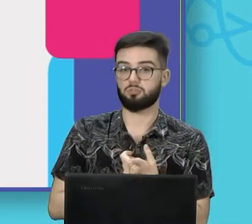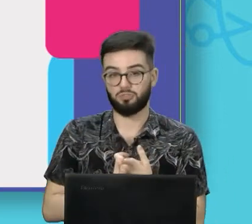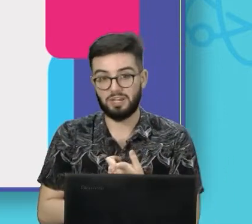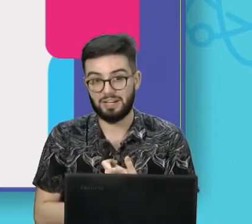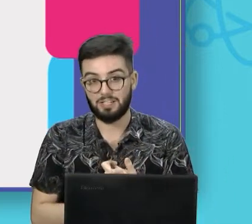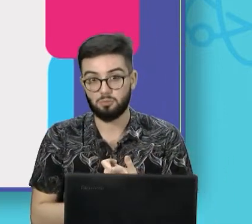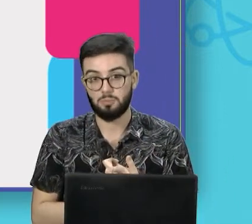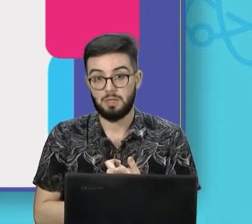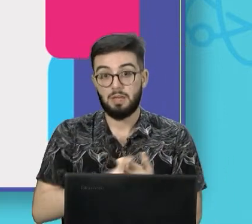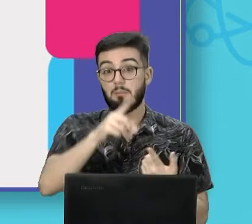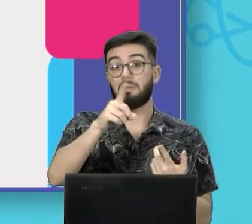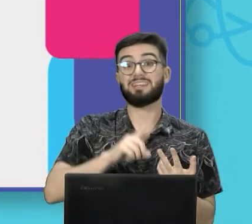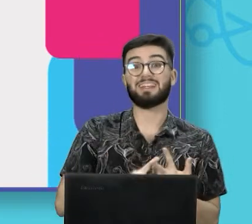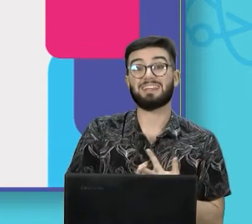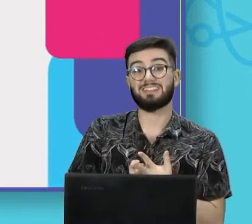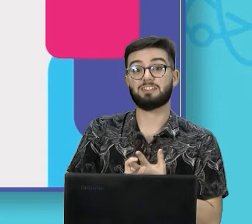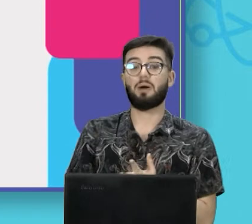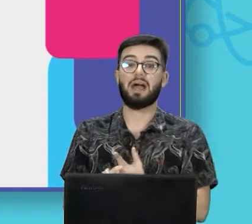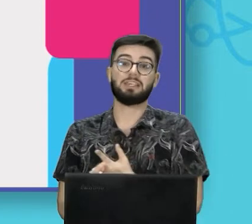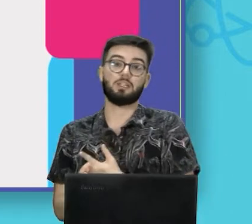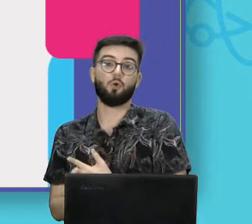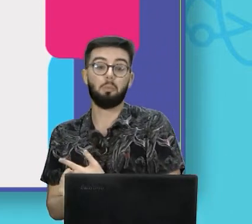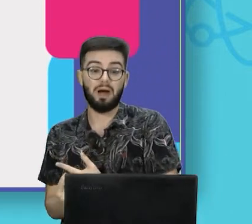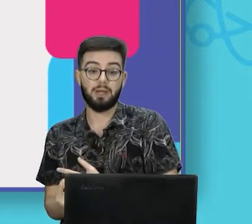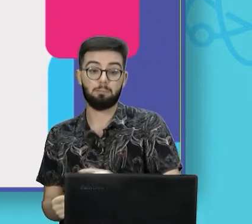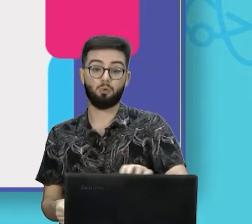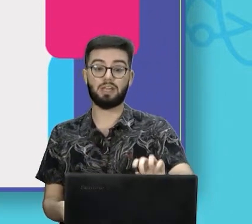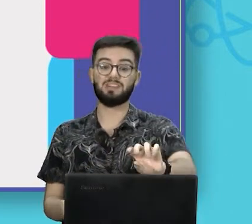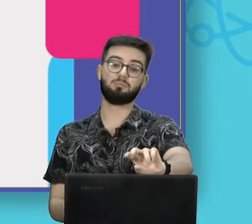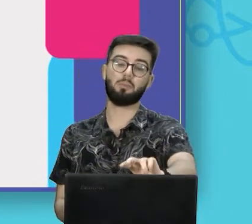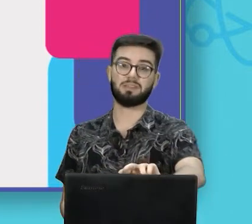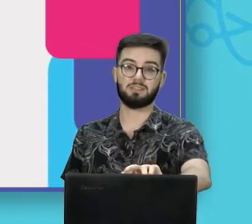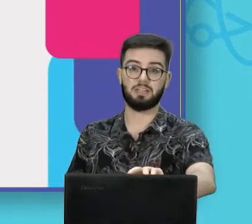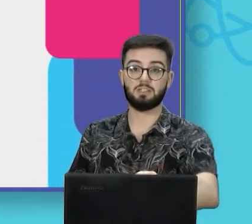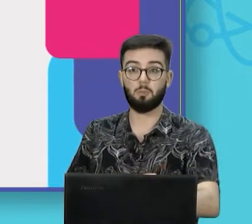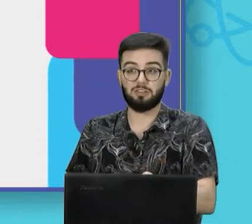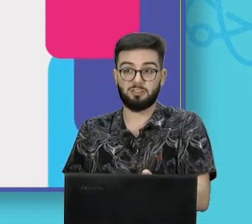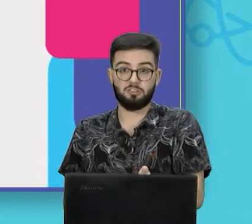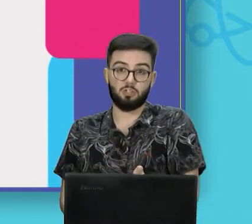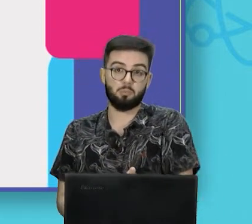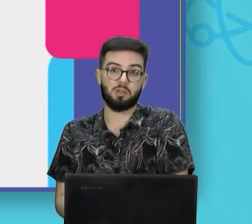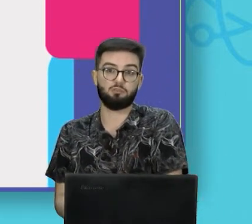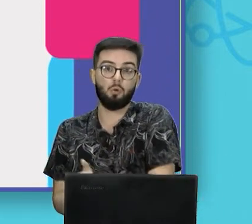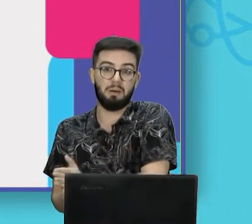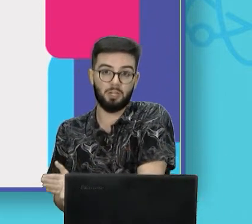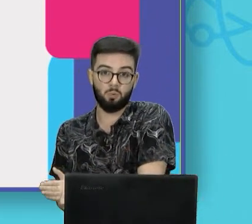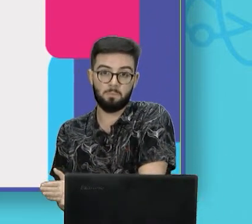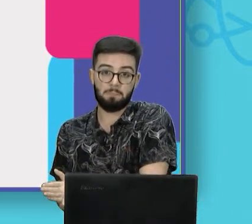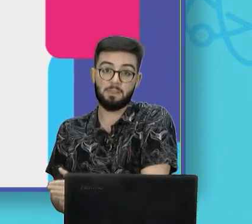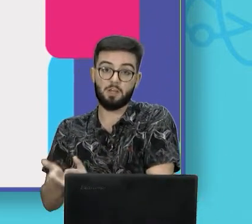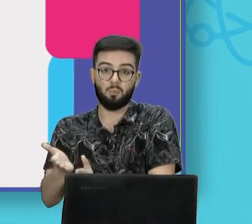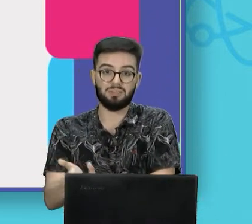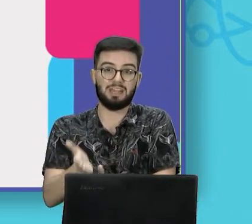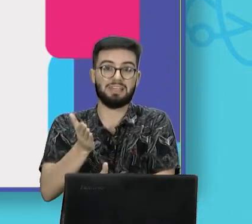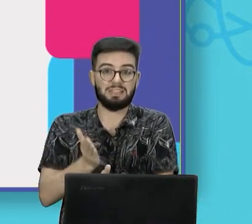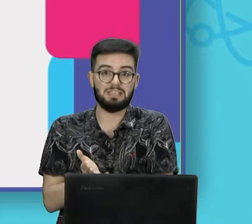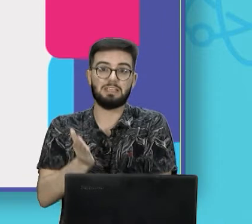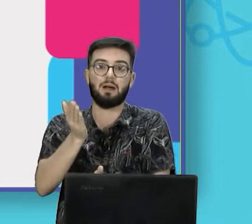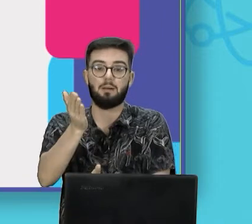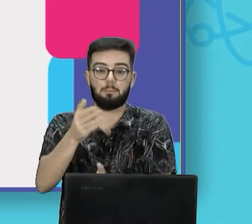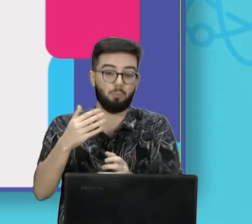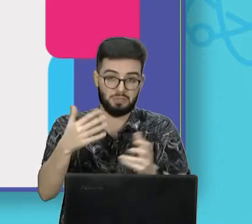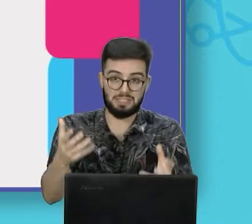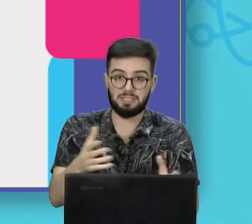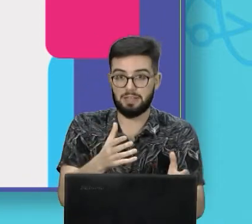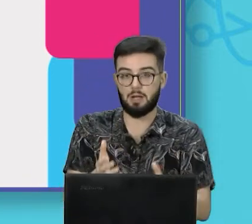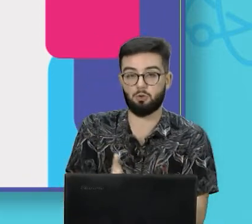voto secreto mais atenção a realidade urbana porque nesse momento de 30 o Brasil tá funcionando país Urbano enquanto a